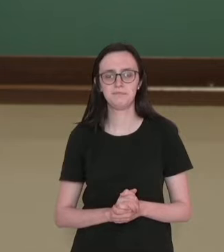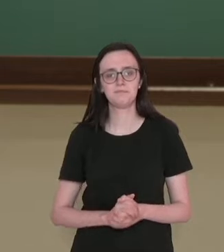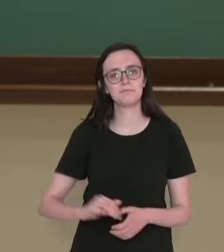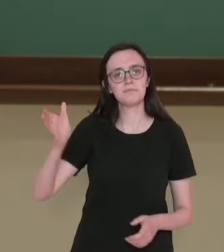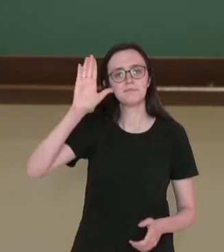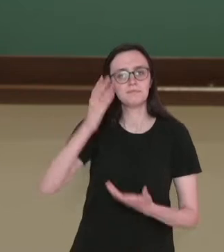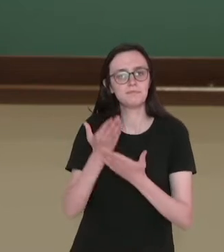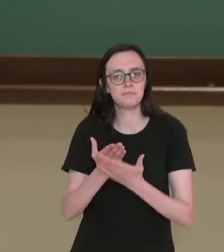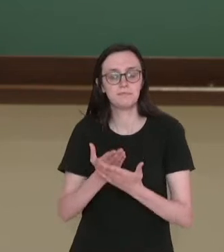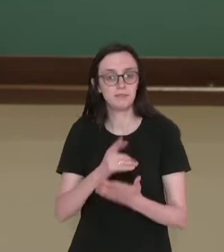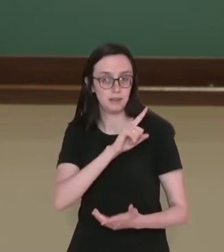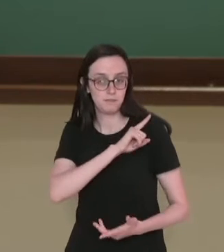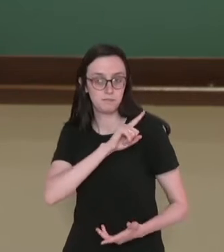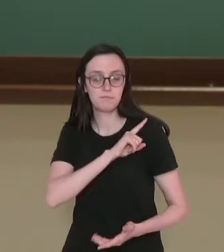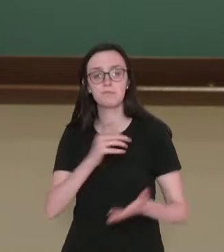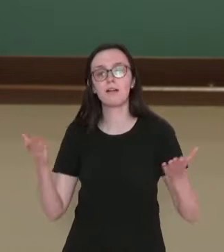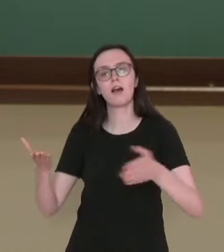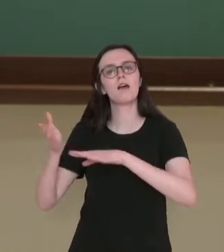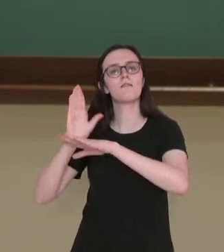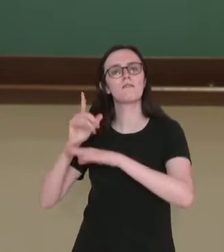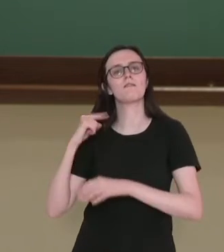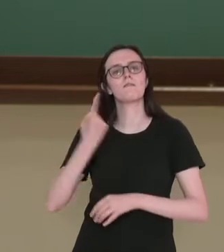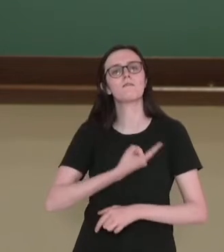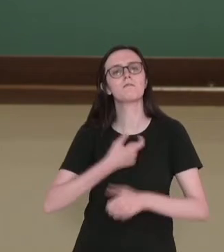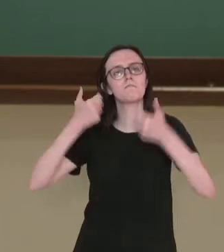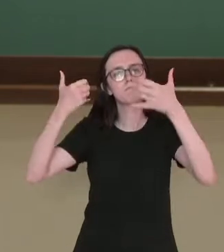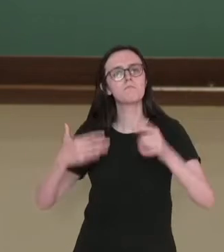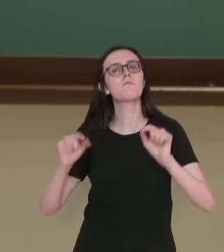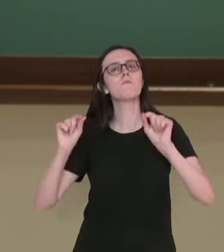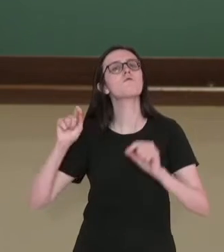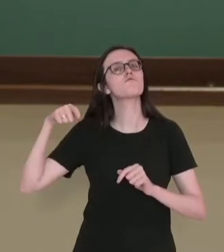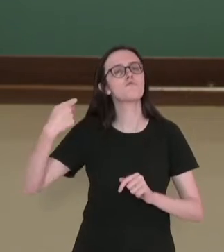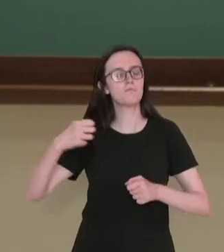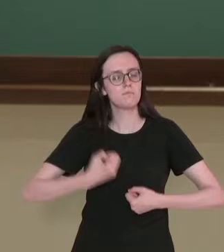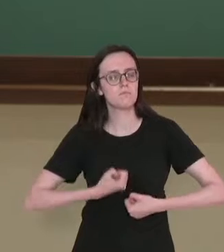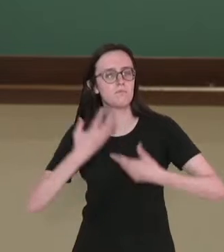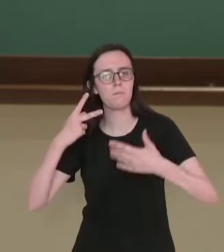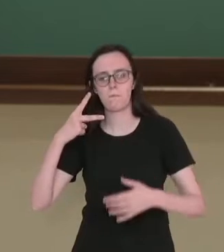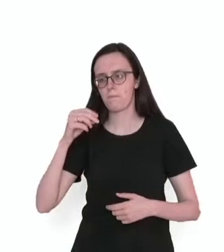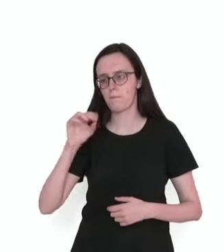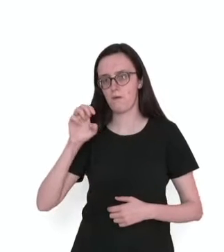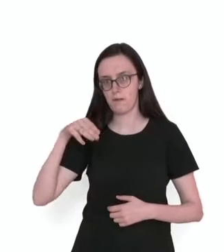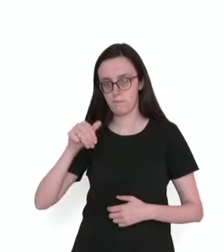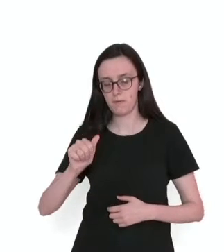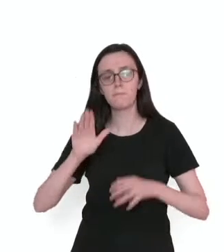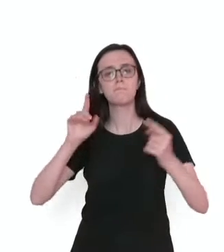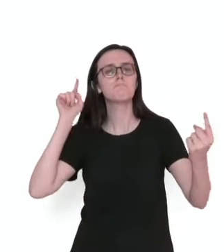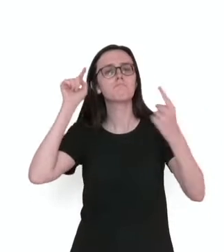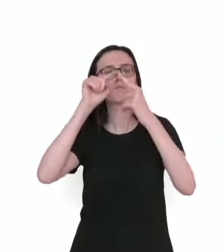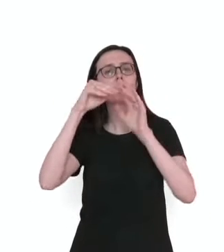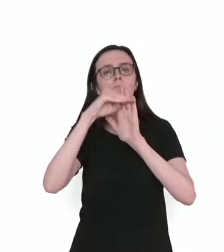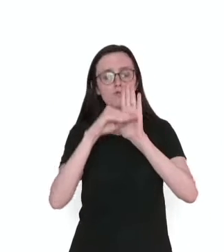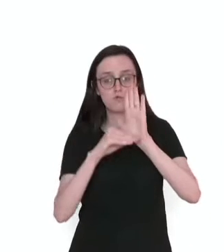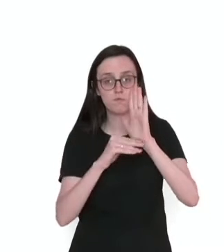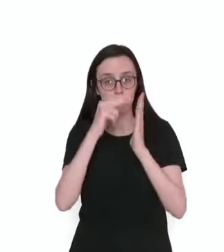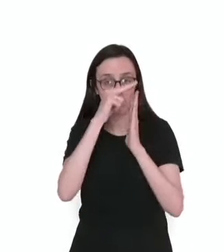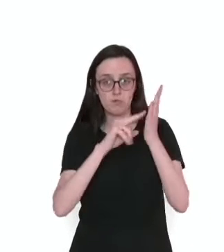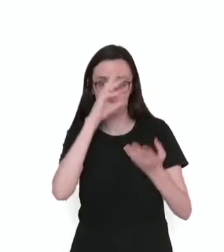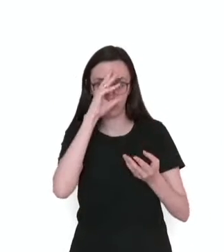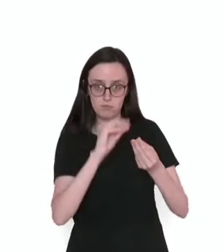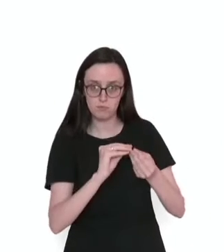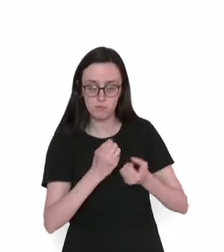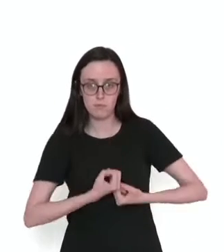Olá, estudantes da primeira série. Nesse vídeo vamos falar sobre poema. Objetivos: ler e interpretar